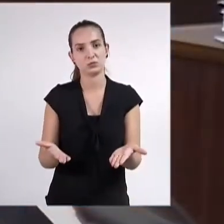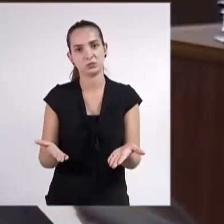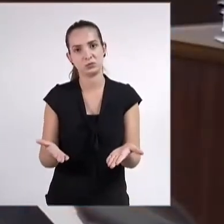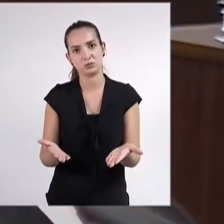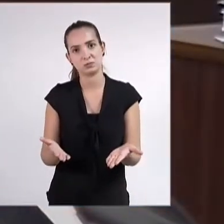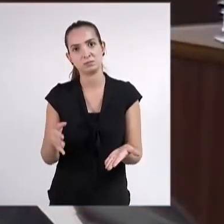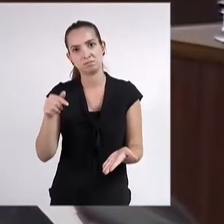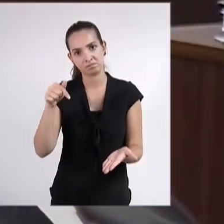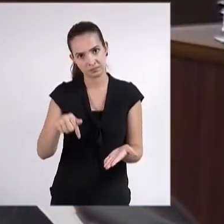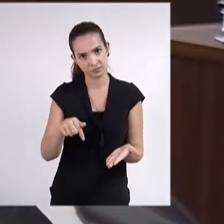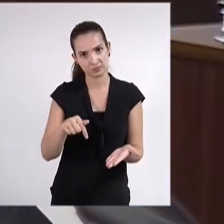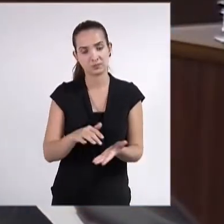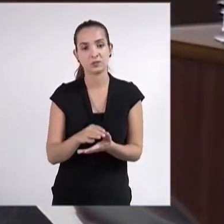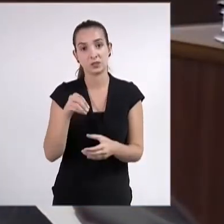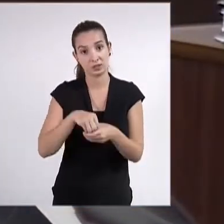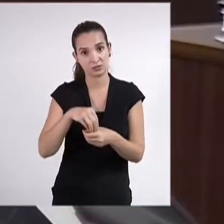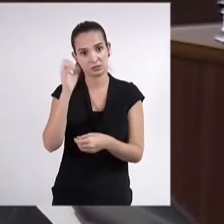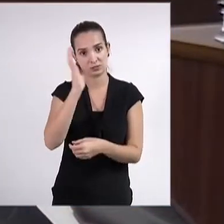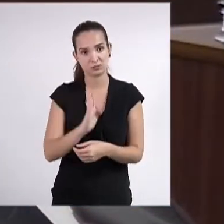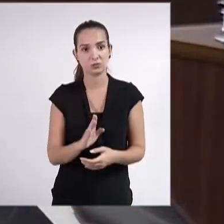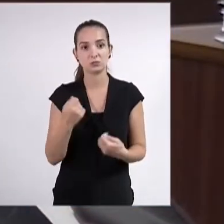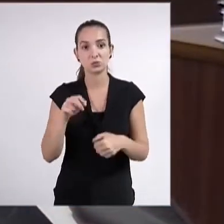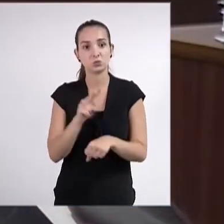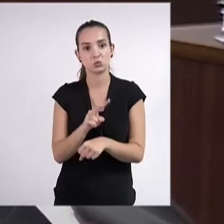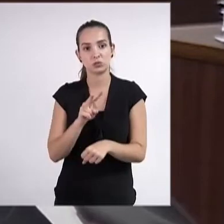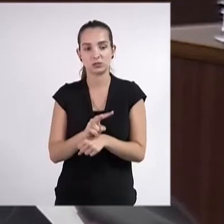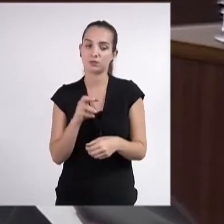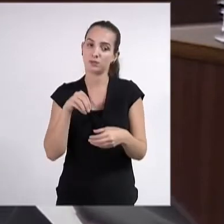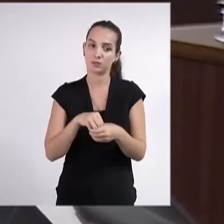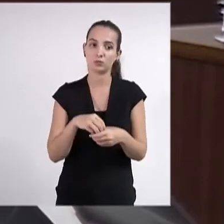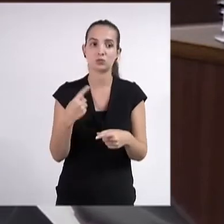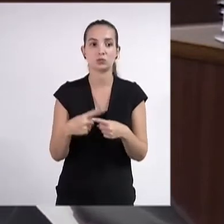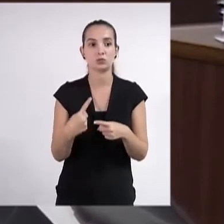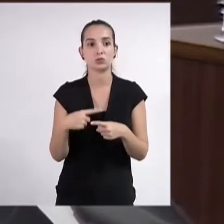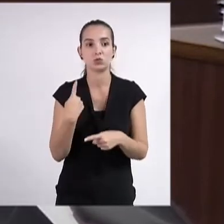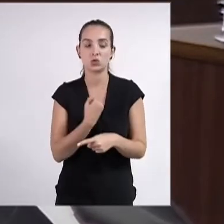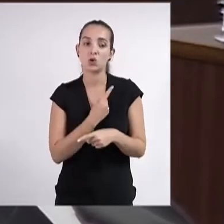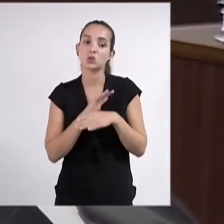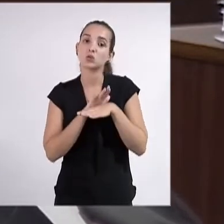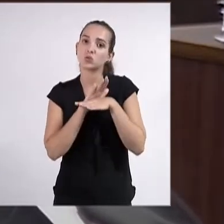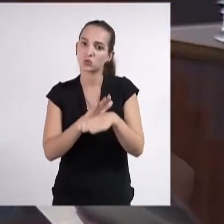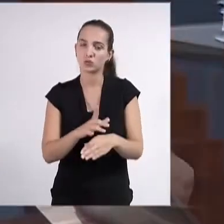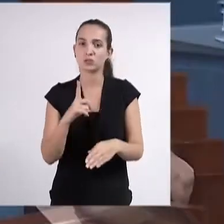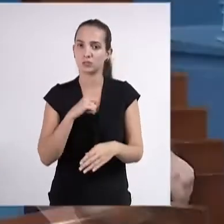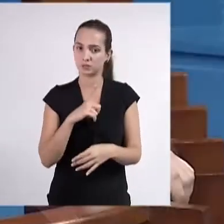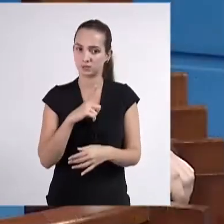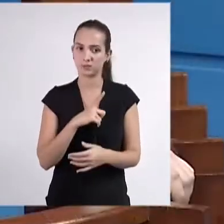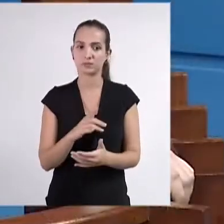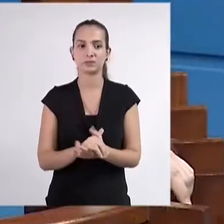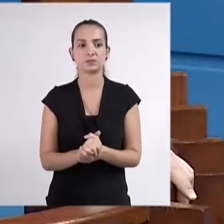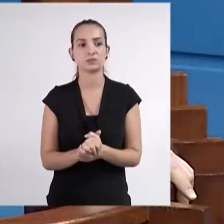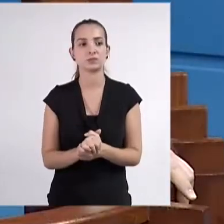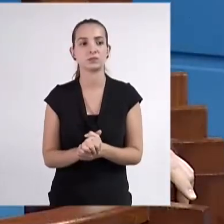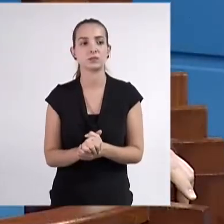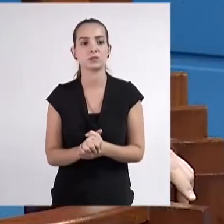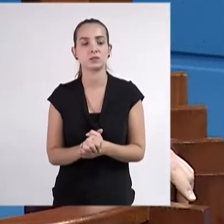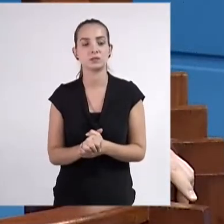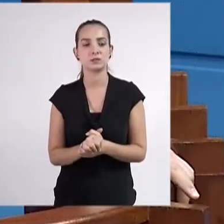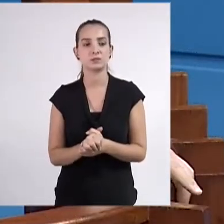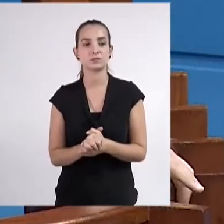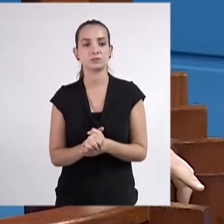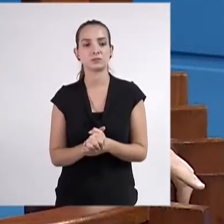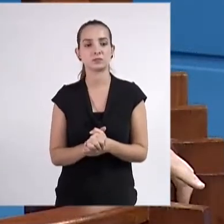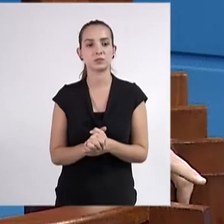Eu fico aqui pensando, porque uma pequena contribuição que for estabelecida, a